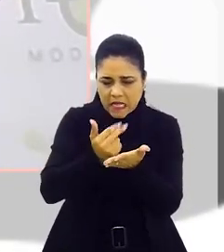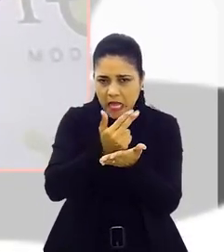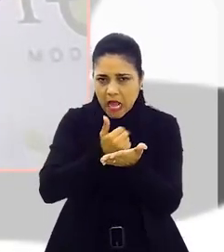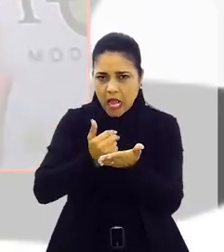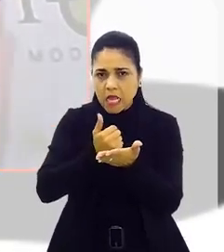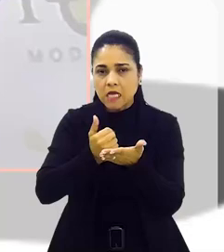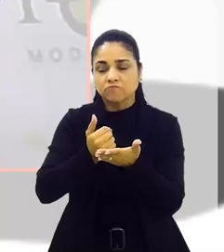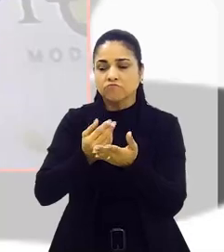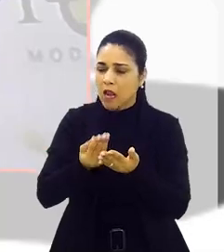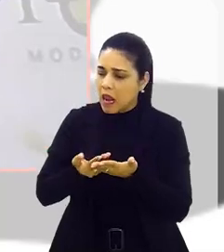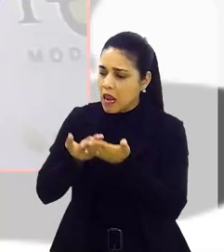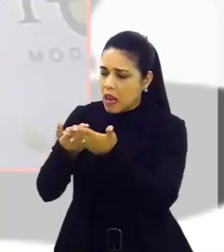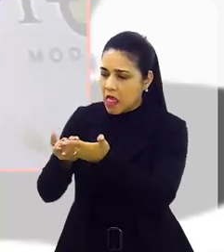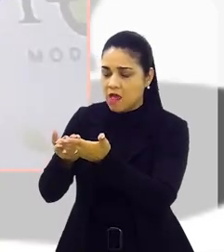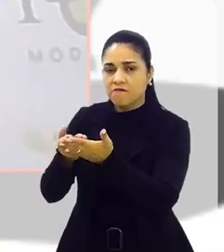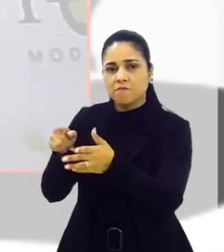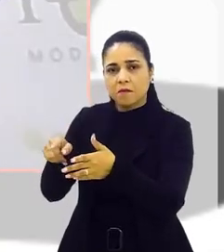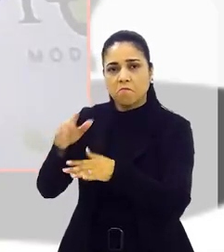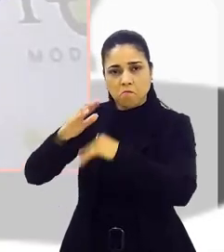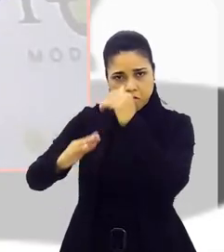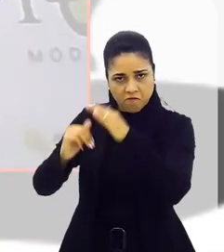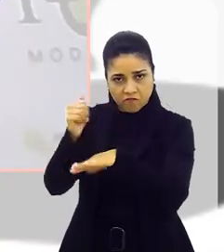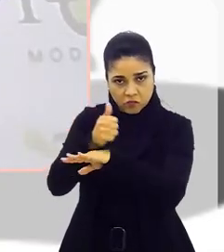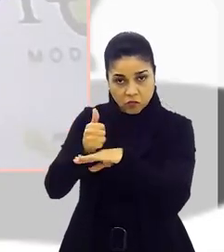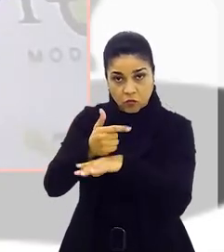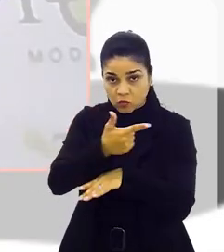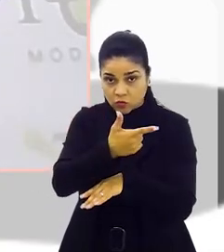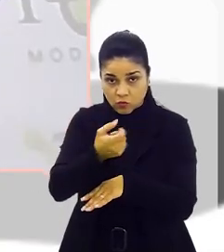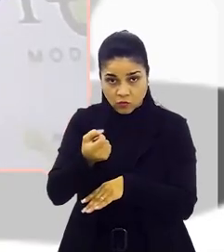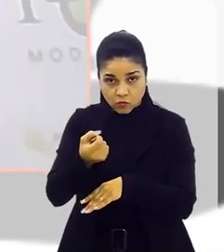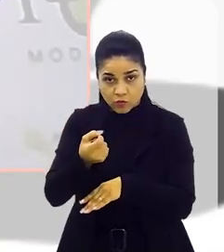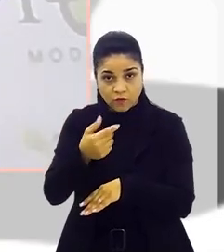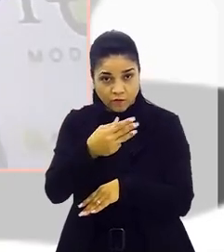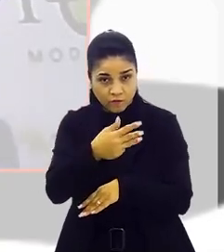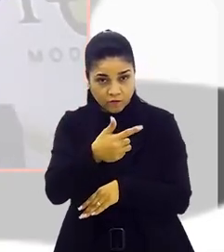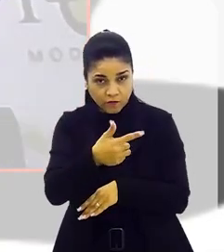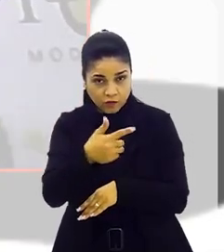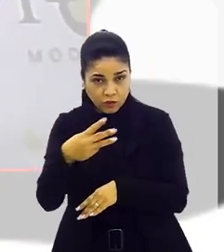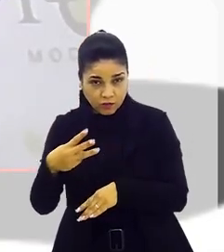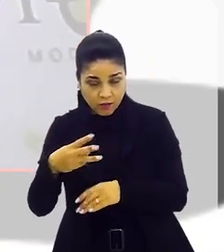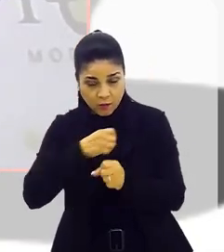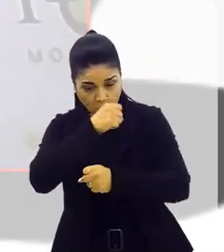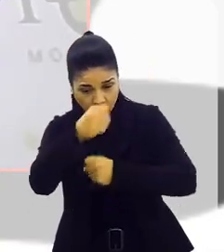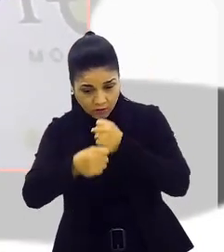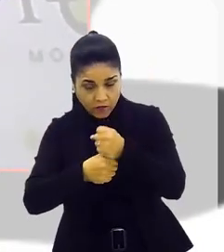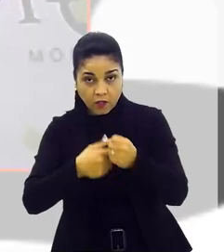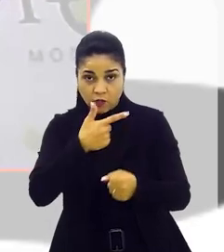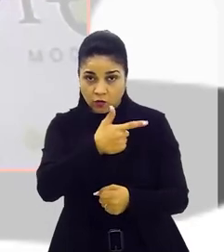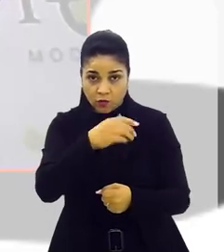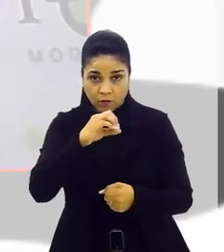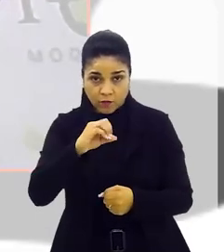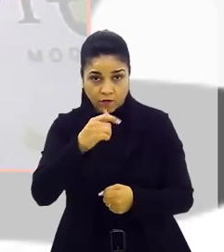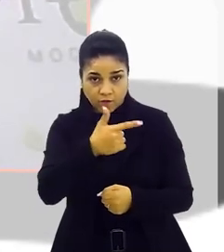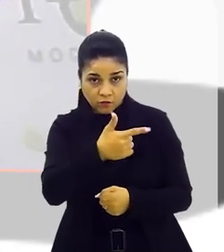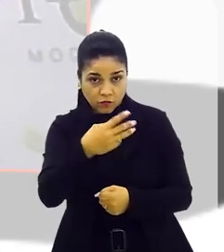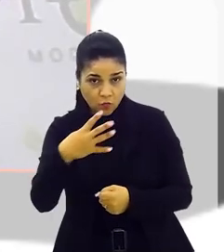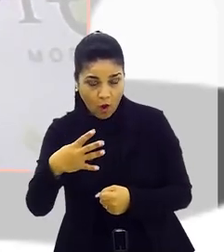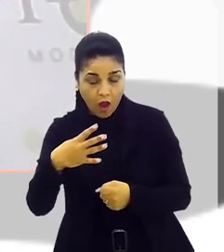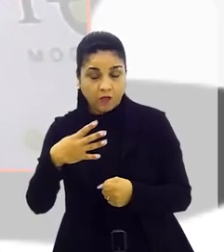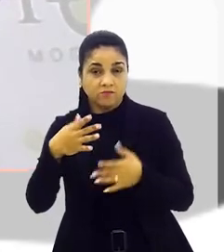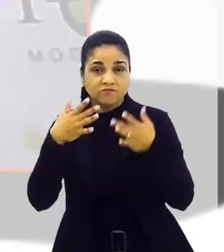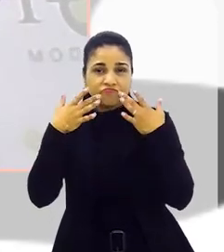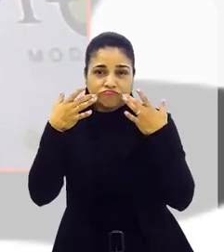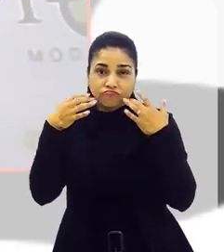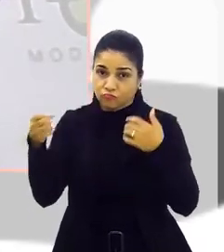desenha o figurino, a gente leva para a figurinista, que esse ano de 2023 para 2024, que o nosso espetáculo só